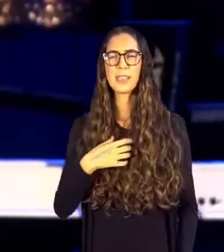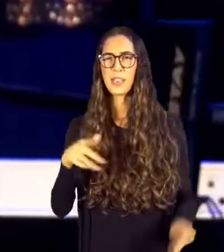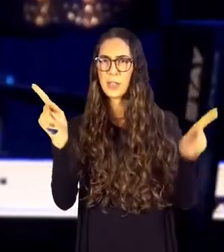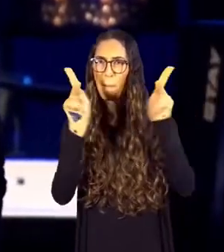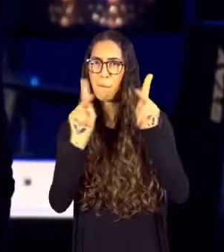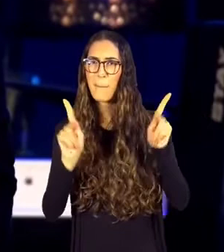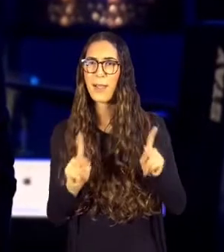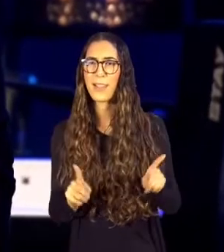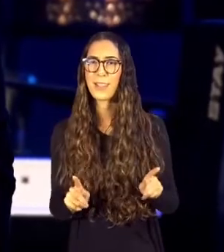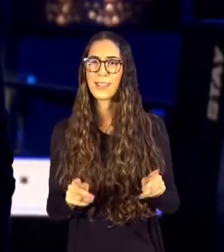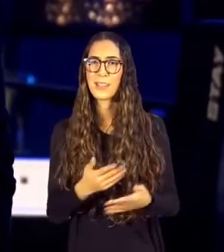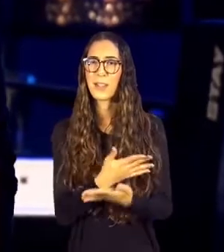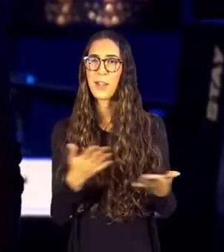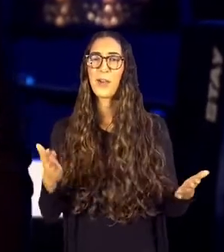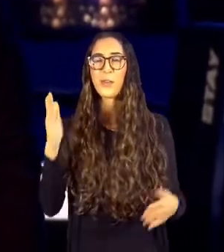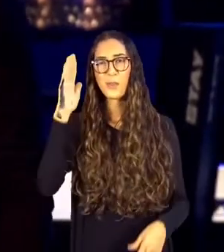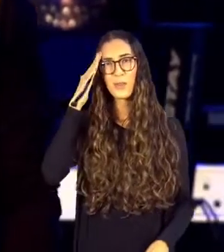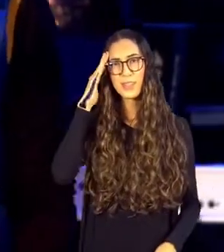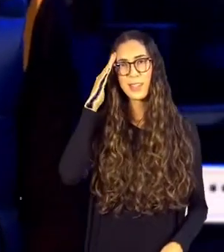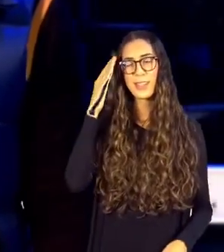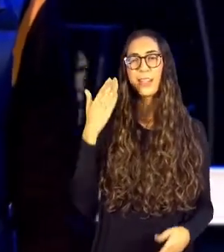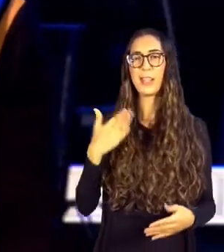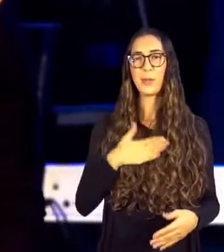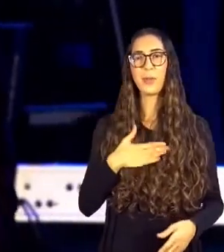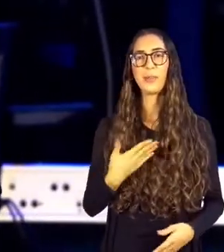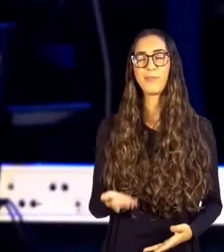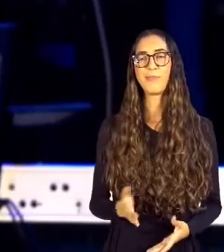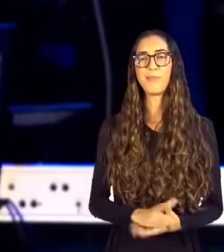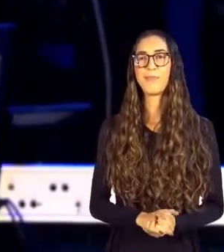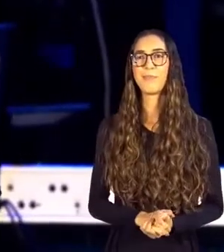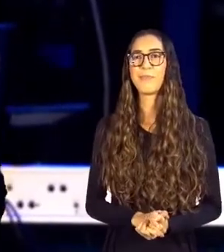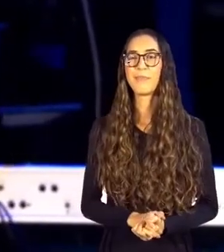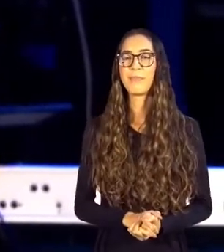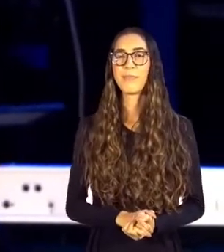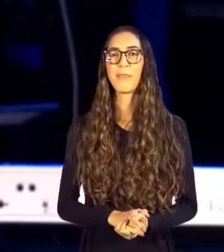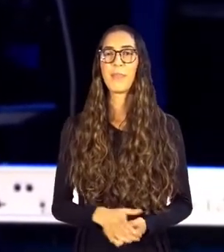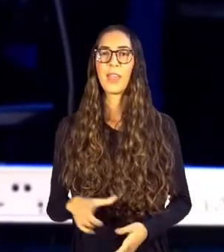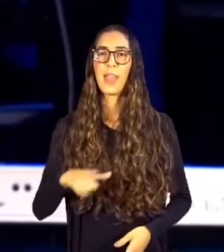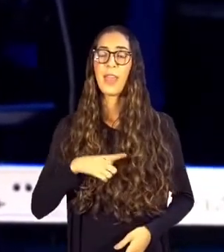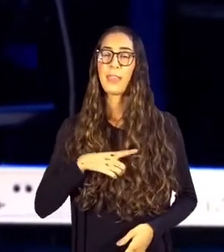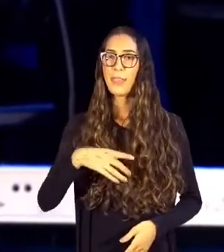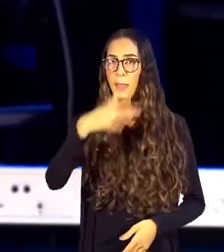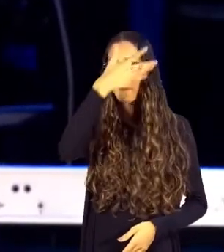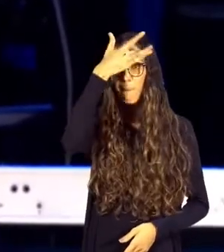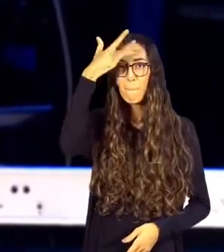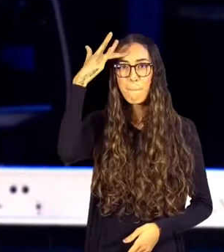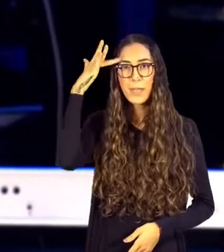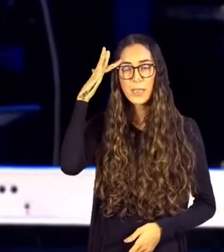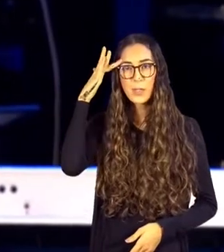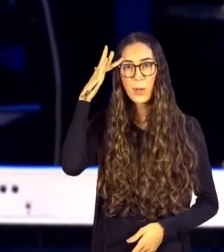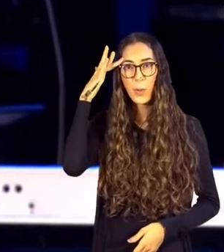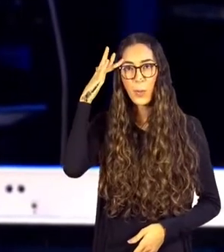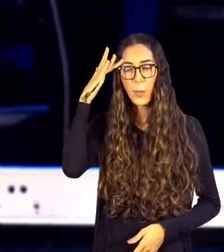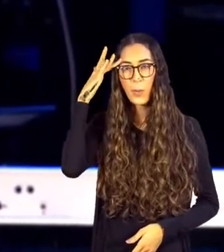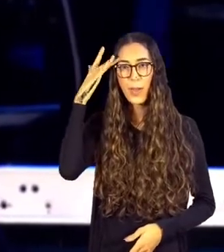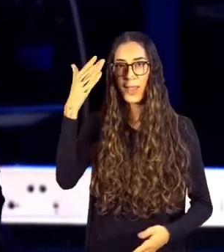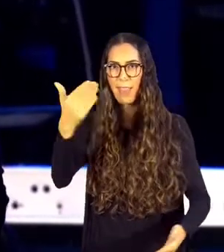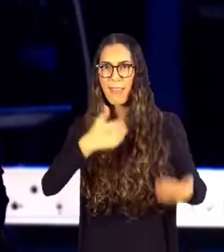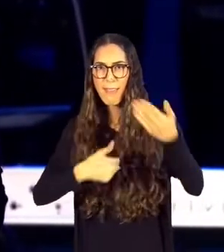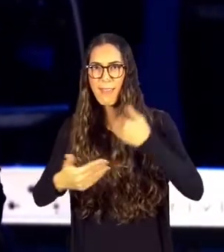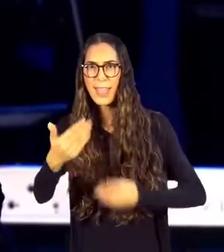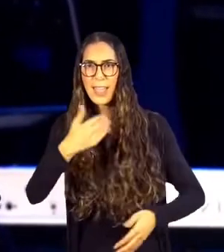entendendo o que eu estou falando? Não adianta a gente viver religiosidade. Tem gente que vem 30 anos na igreja, mas sempre está triste, sempre está